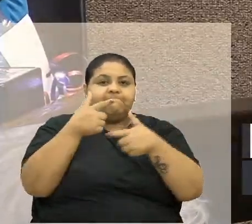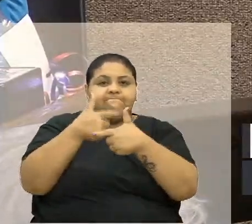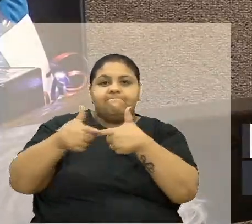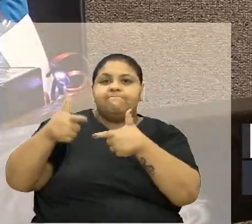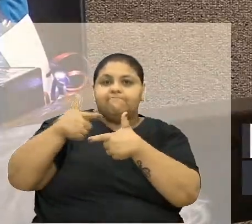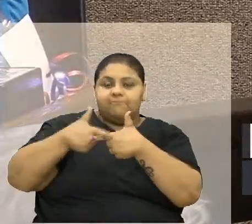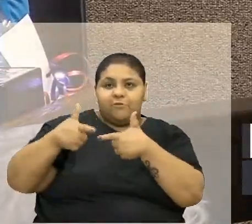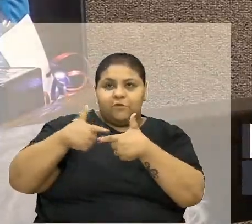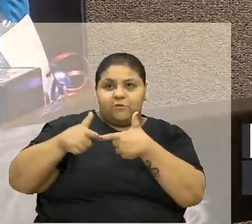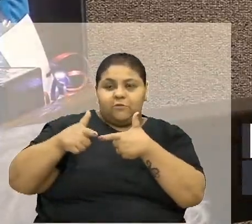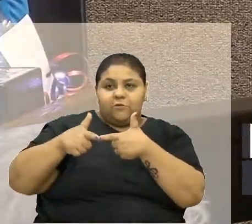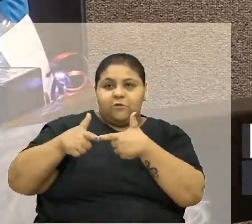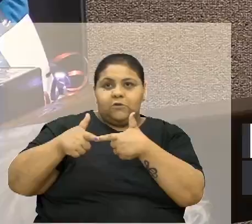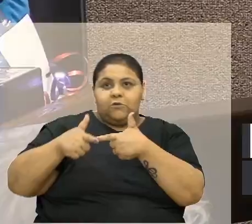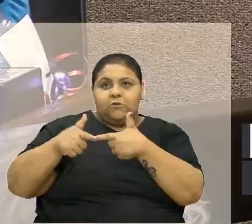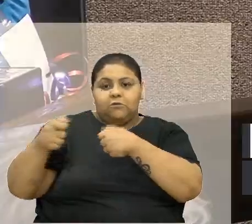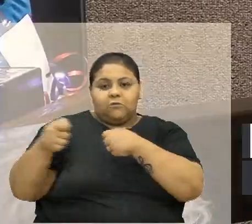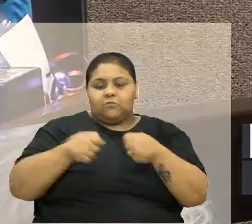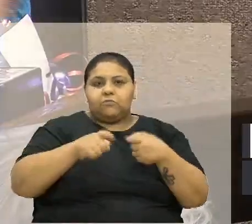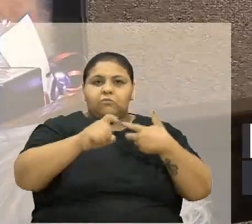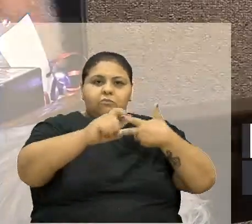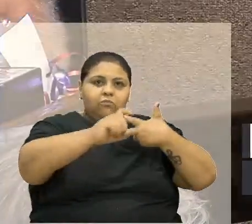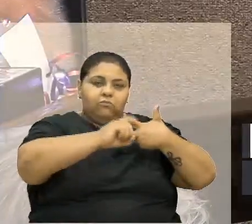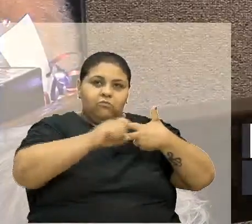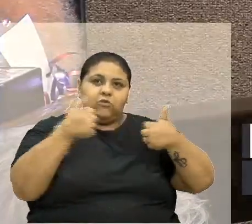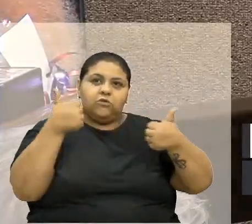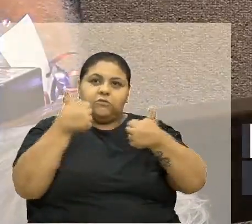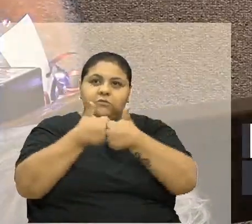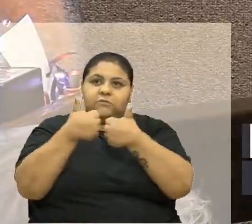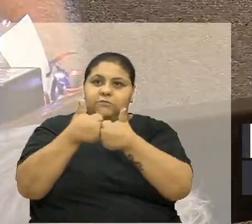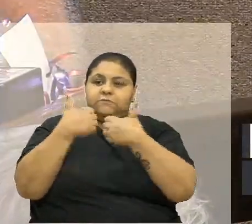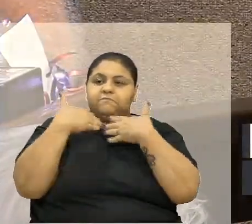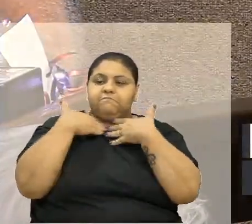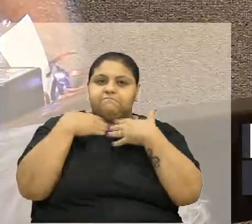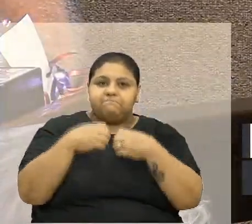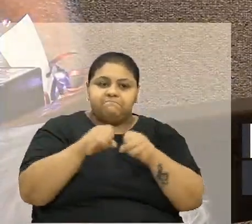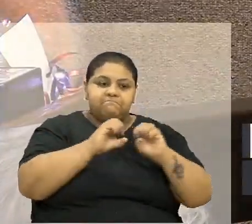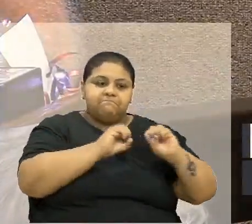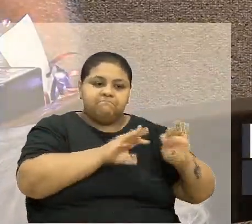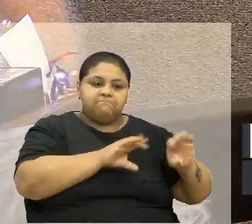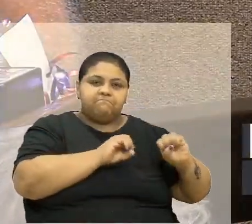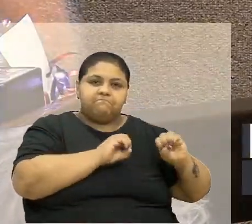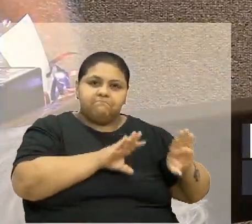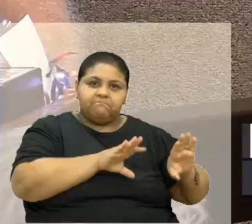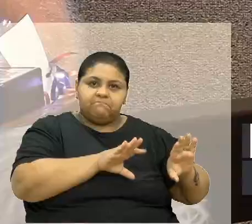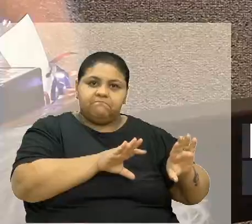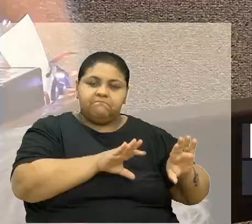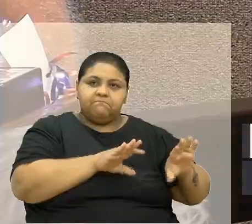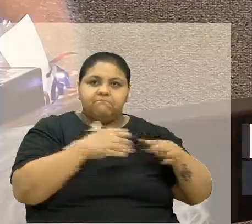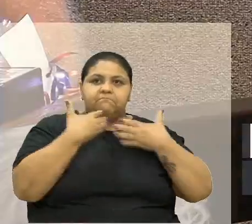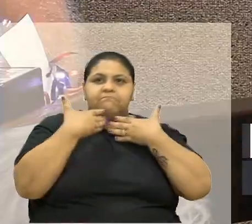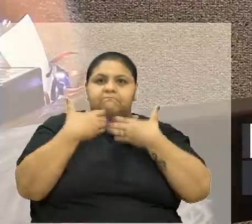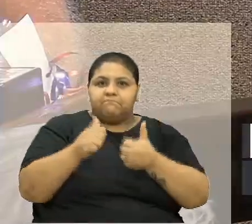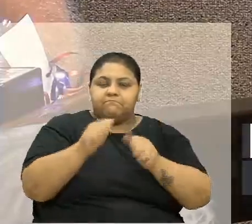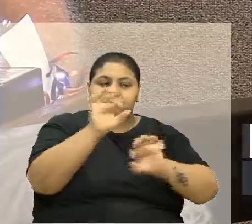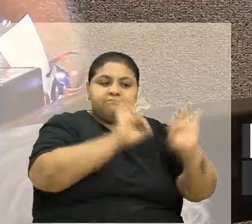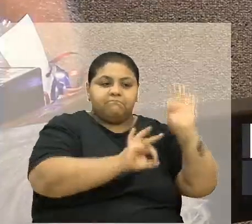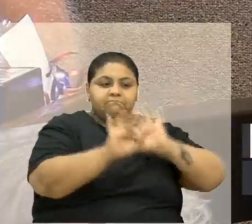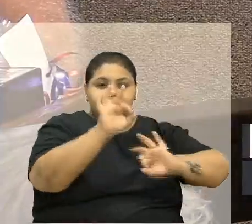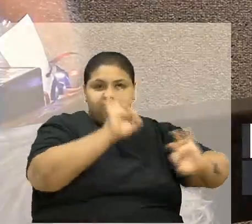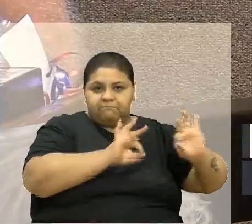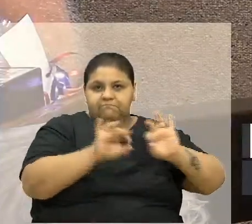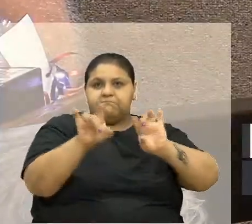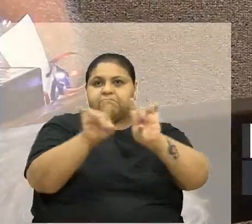demandada, e o Poder Executivo, juntamente com a Secretaria de Educação, Secretaria de Planejamento e assim